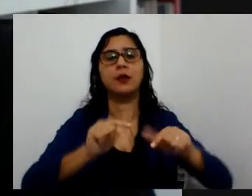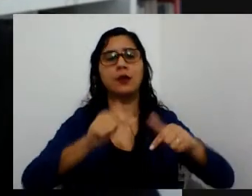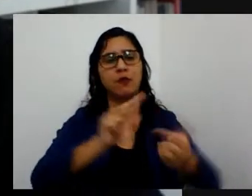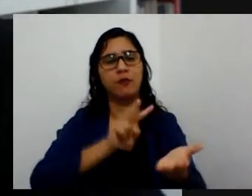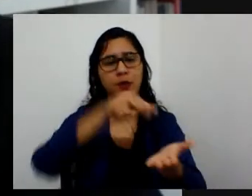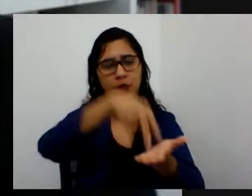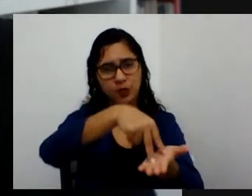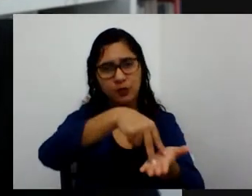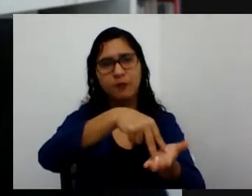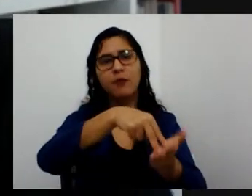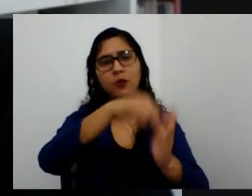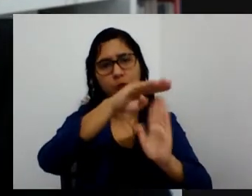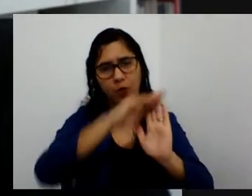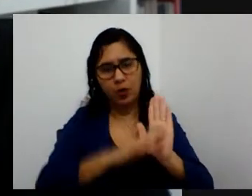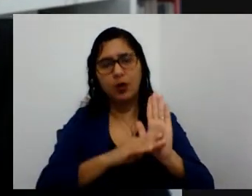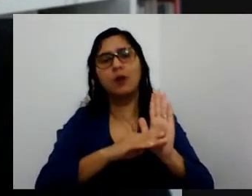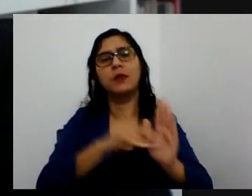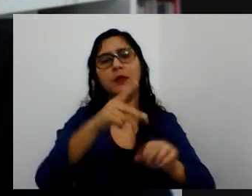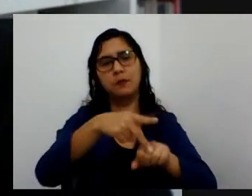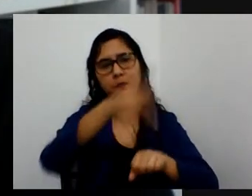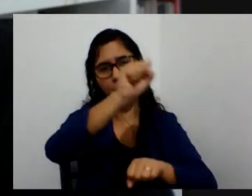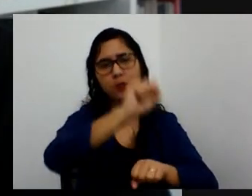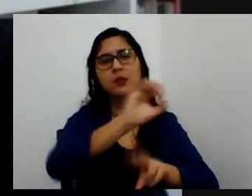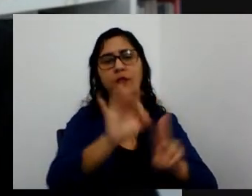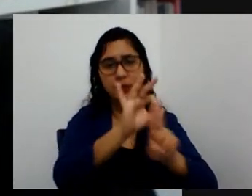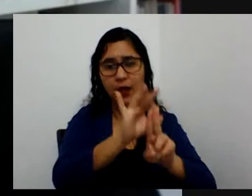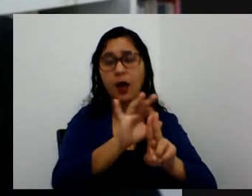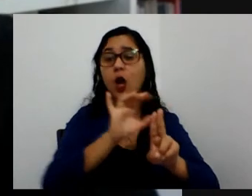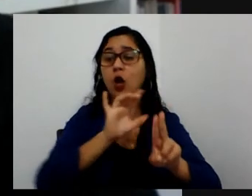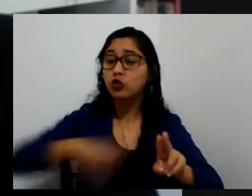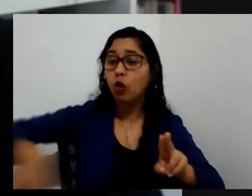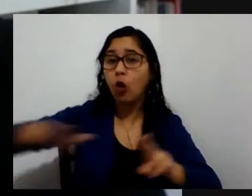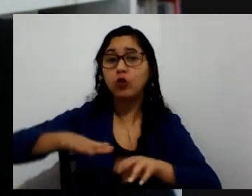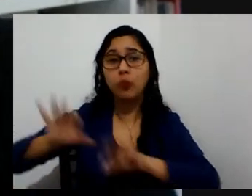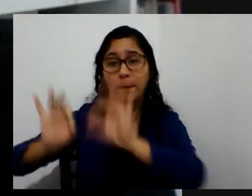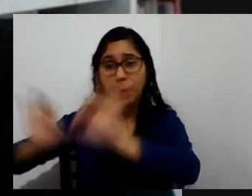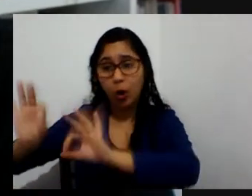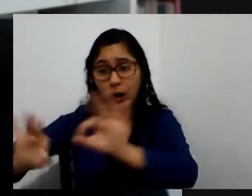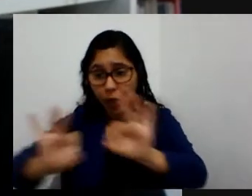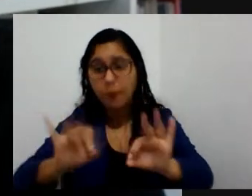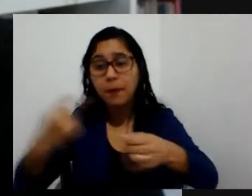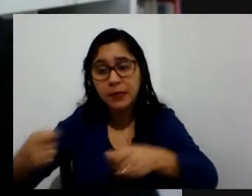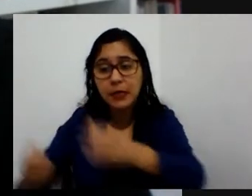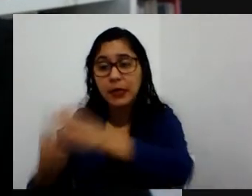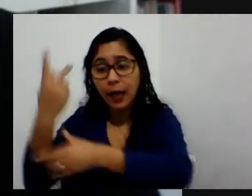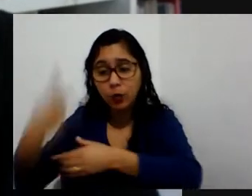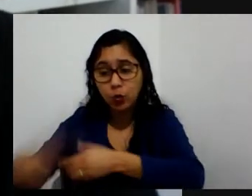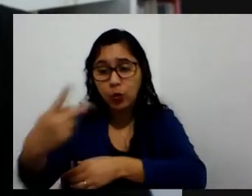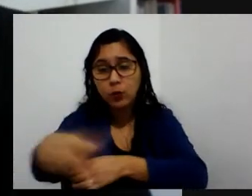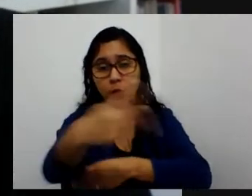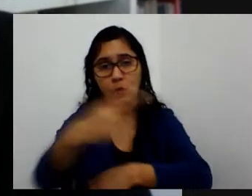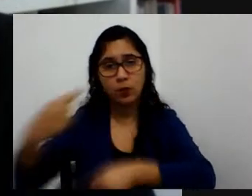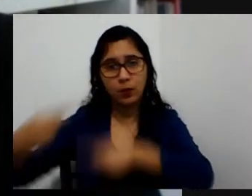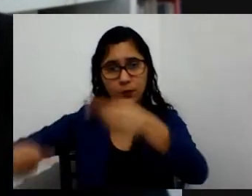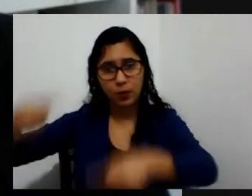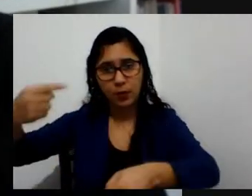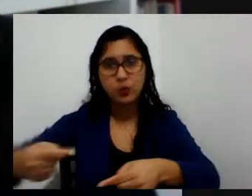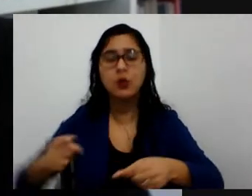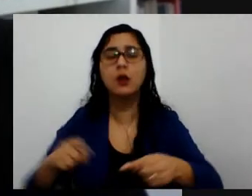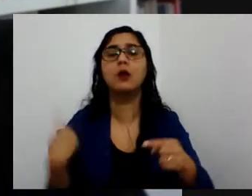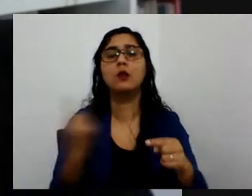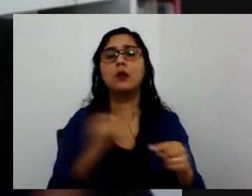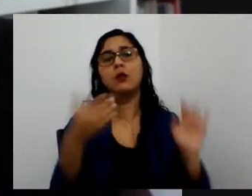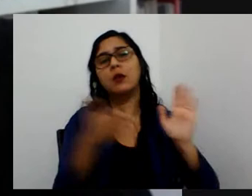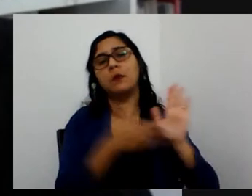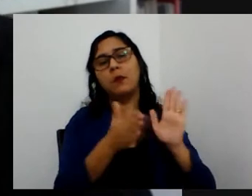e todos os programas terão de se manifestar e terão de criar suas respectivas políticas. Qual é a nossa proposta?